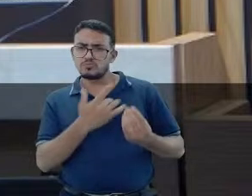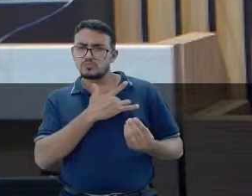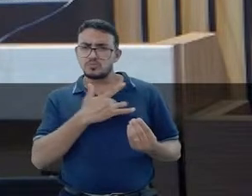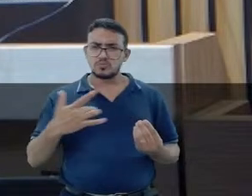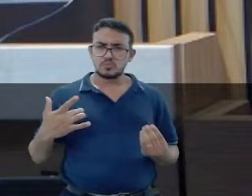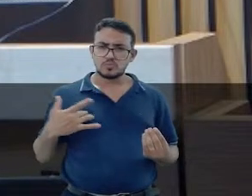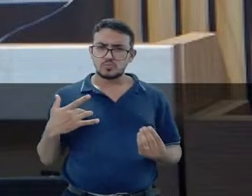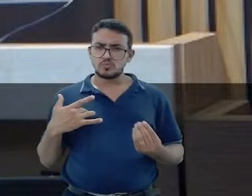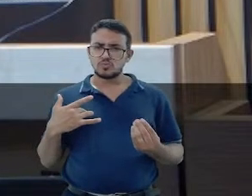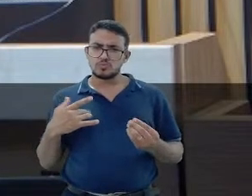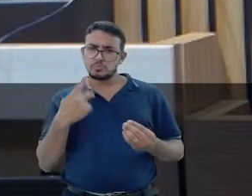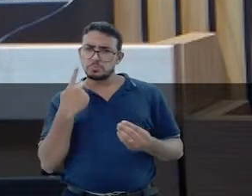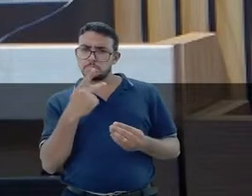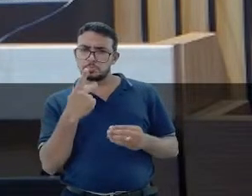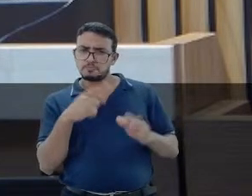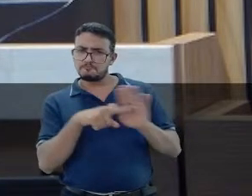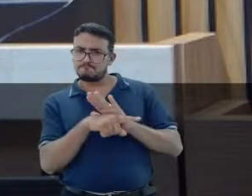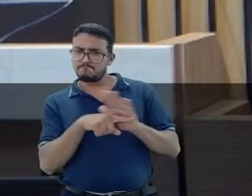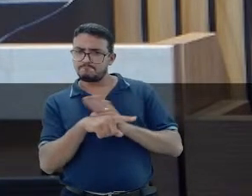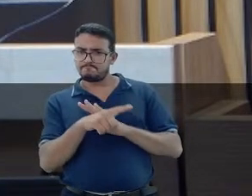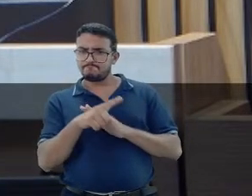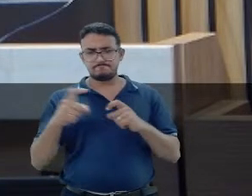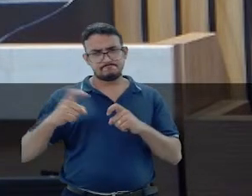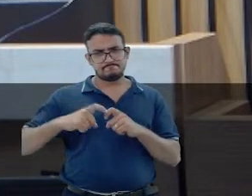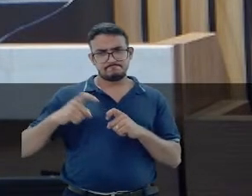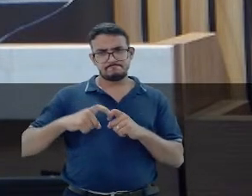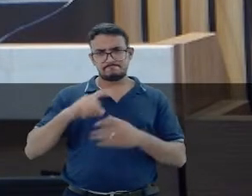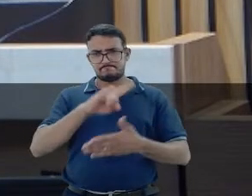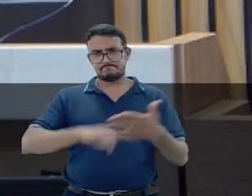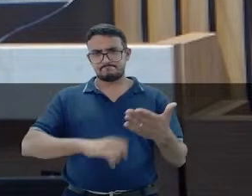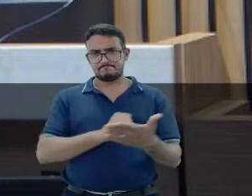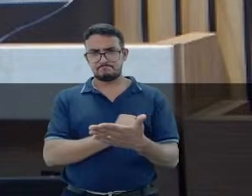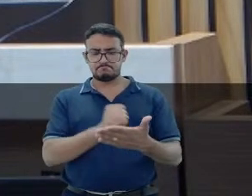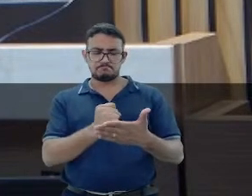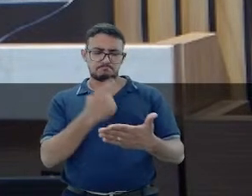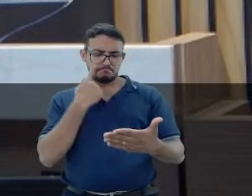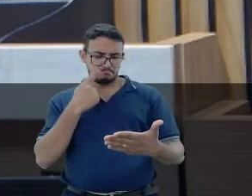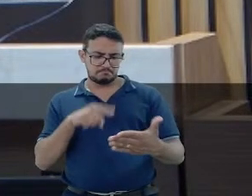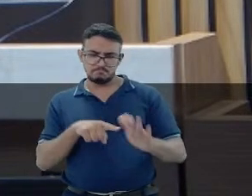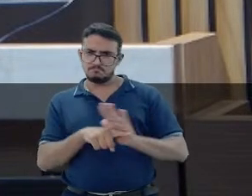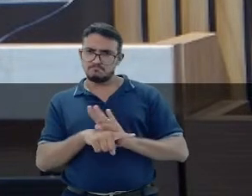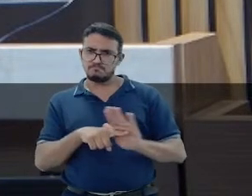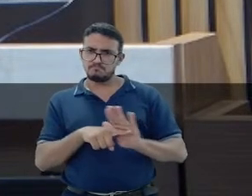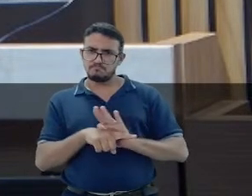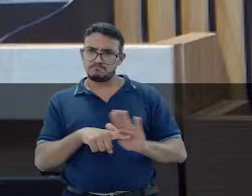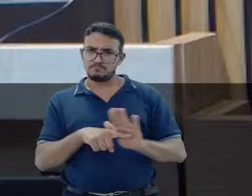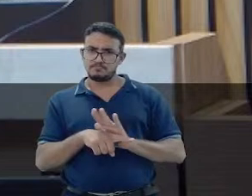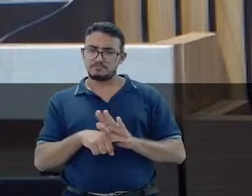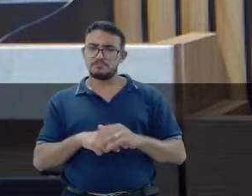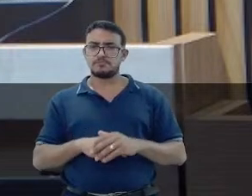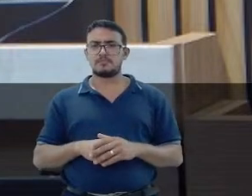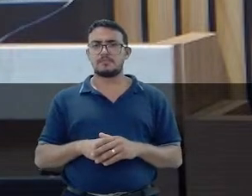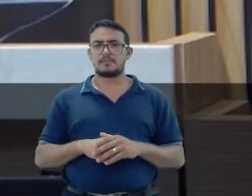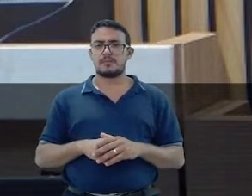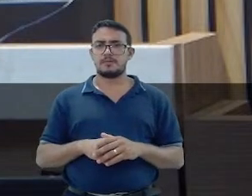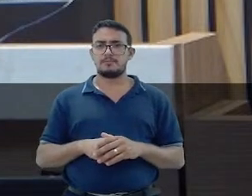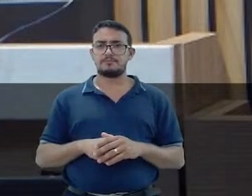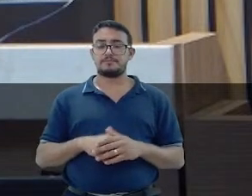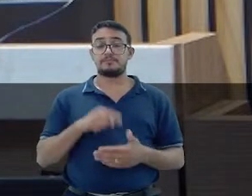dos exames clínicos e documentos médicos apresentados. A nulidade em